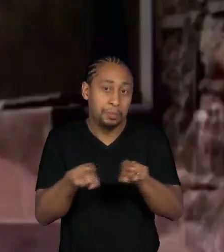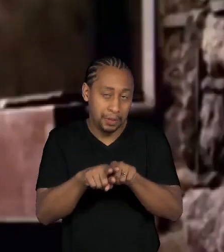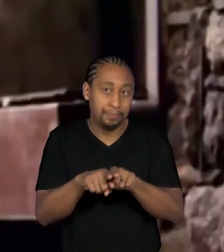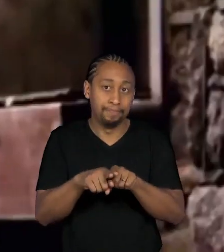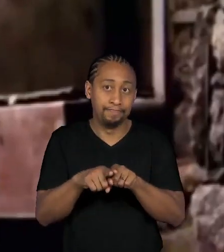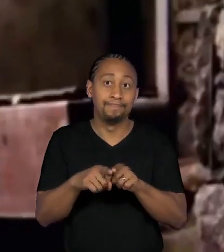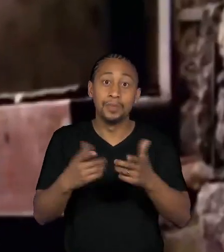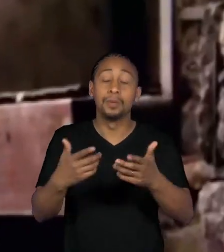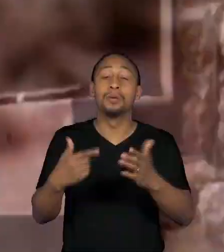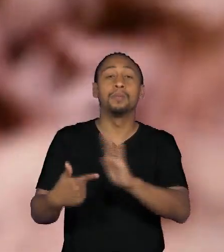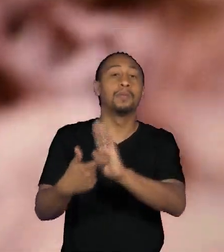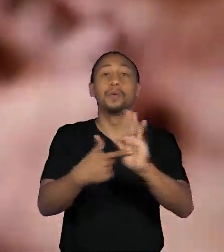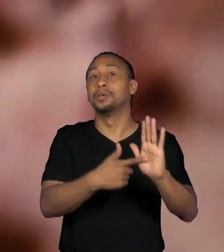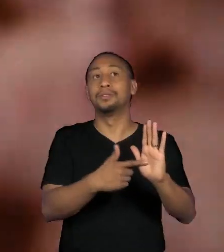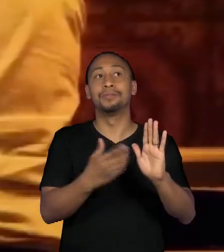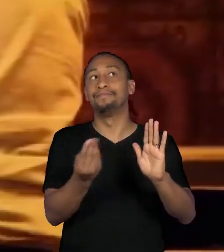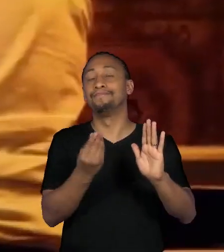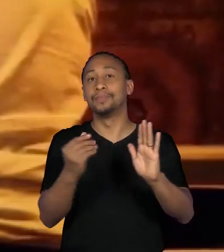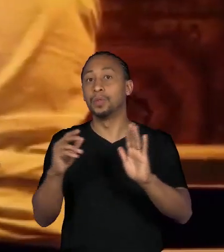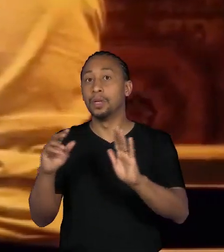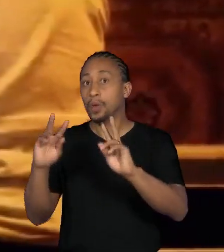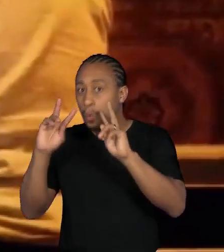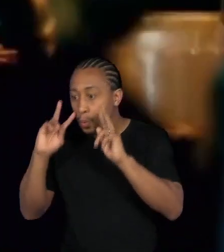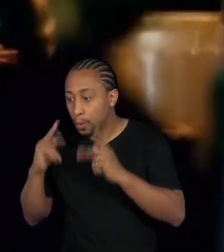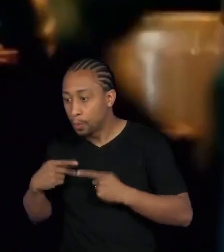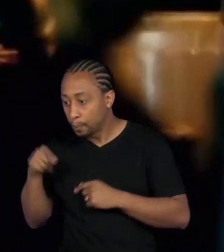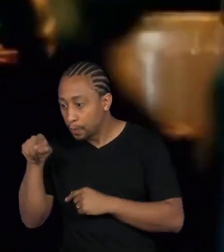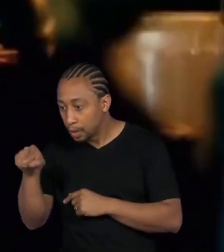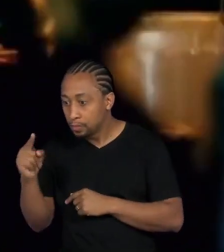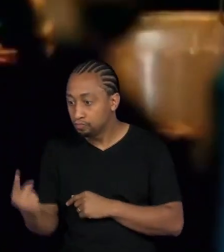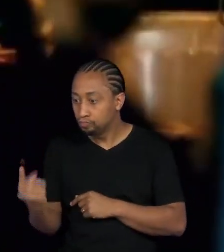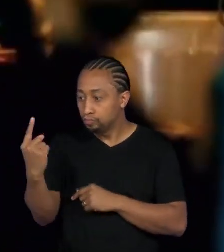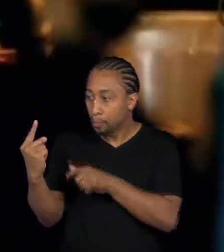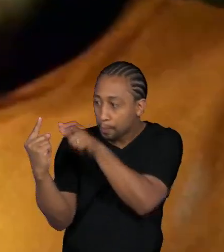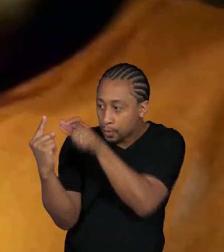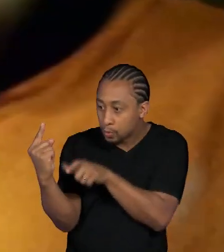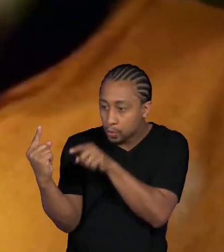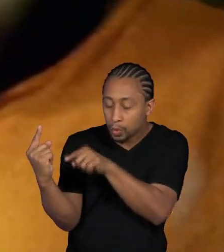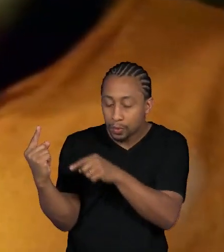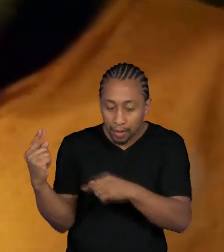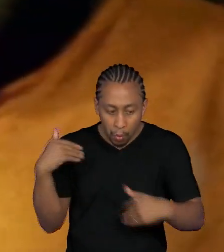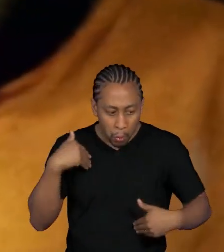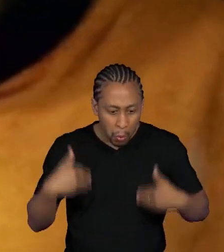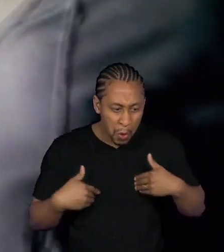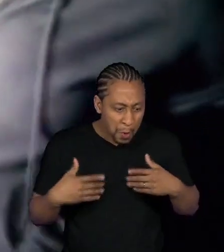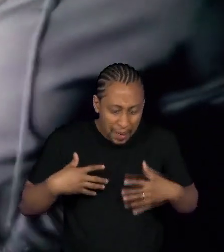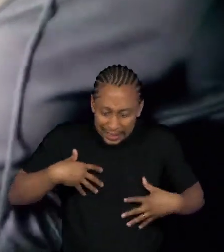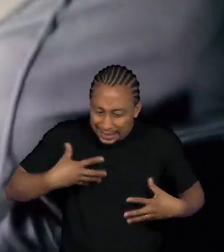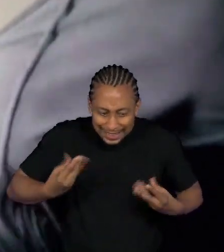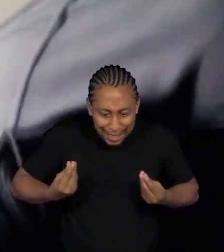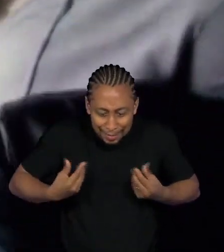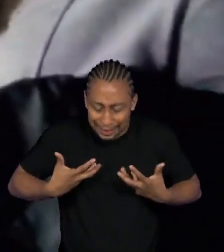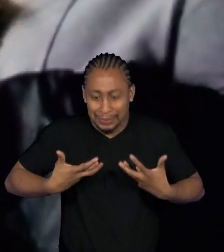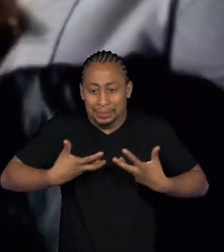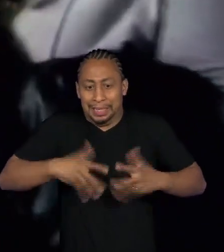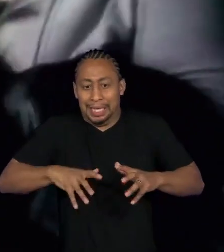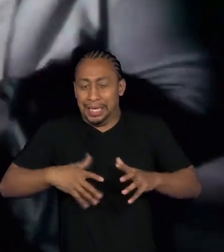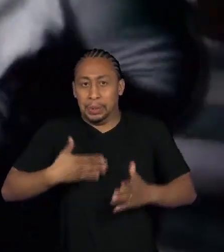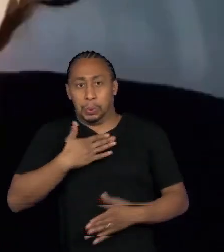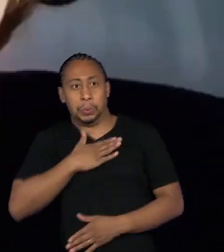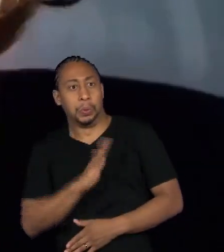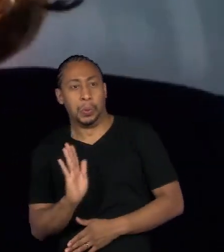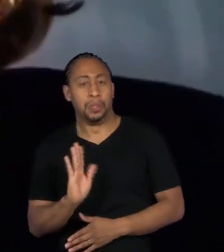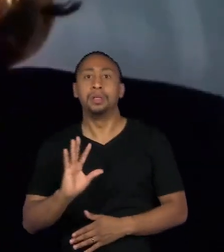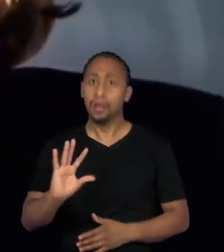desacordo entre o ser humano, o indivíduo, com o próprio corpo. Quando a gente fala